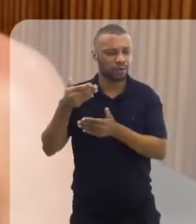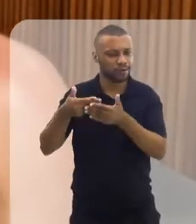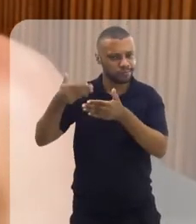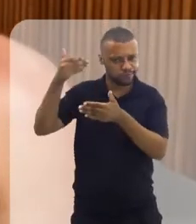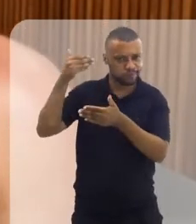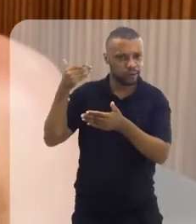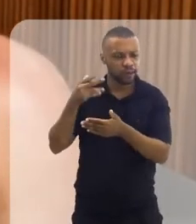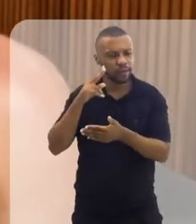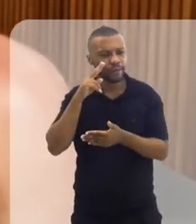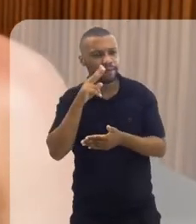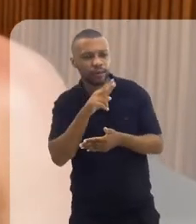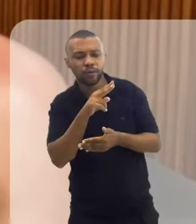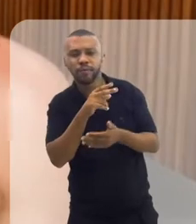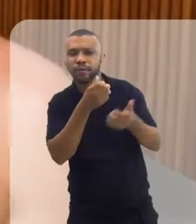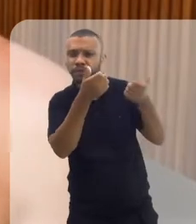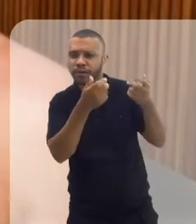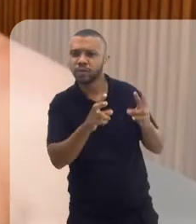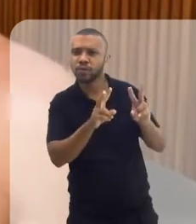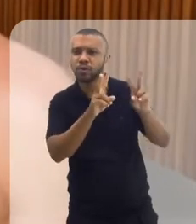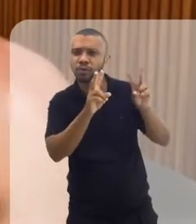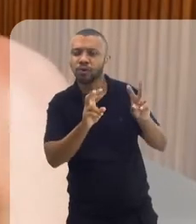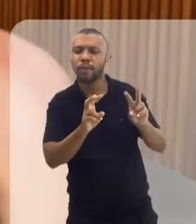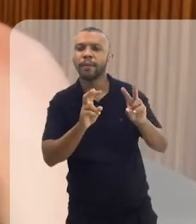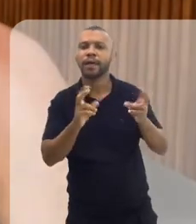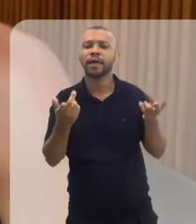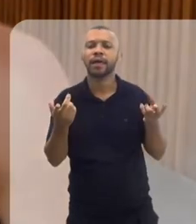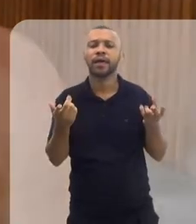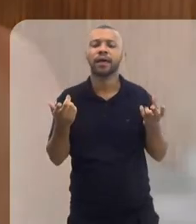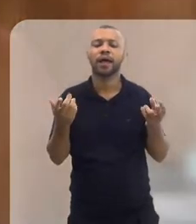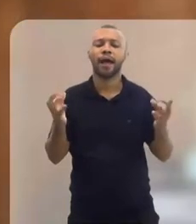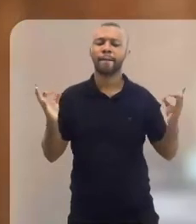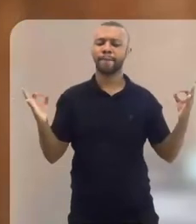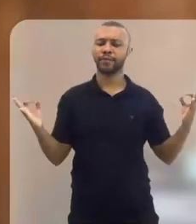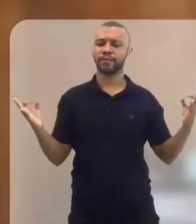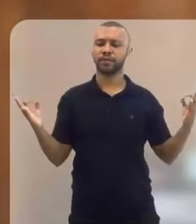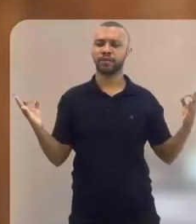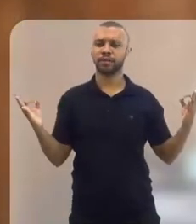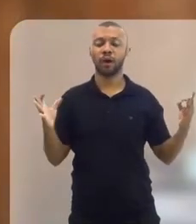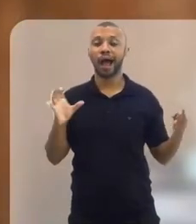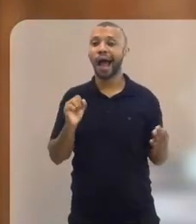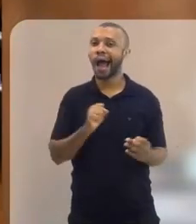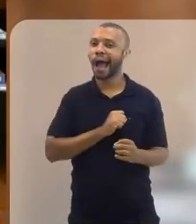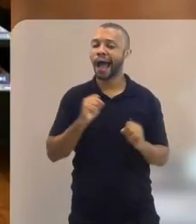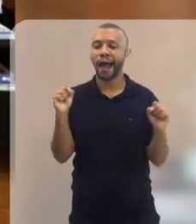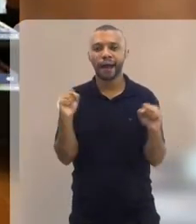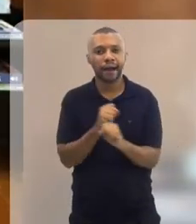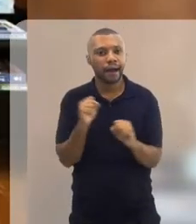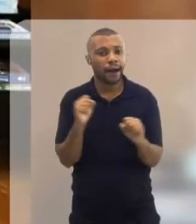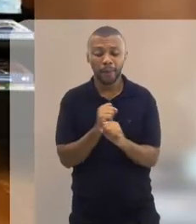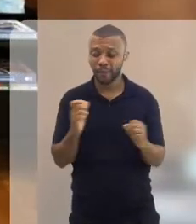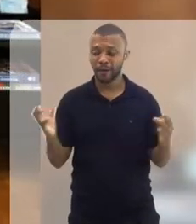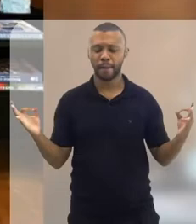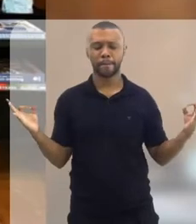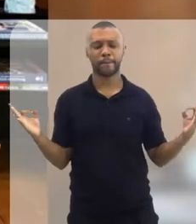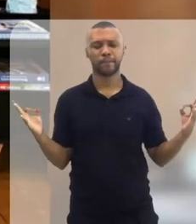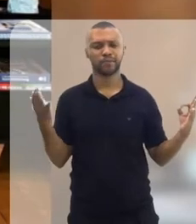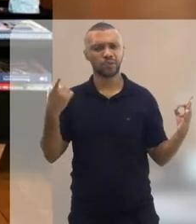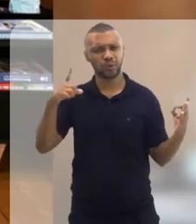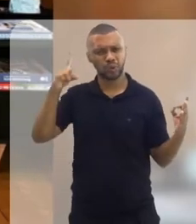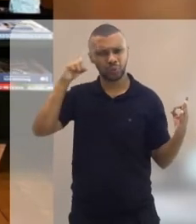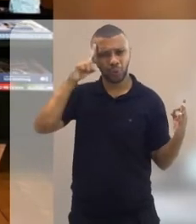recentemente vi falando sobre meditação. Eu pratico yoga já há muito tempo, adoro praticar meditação, tento fazer